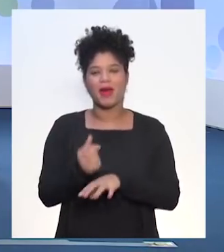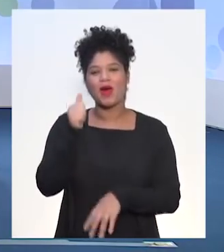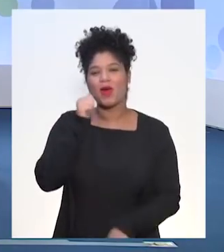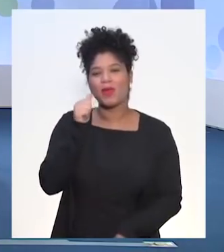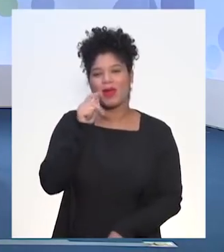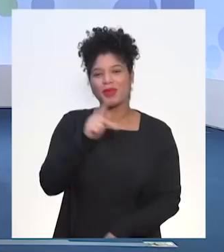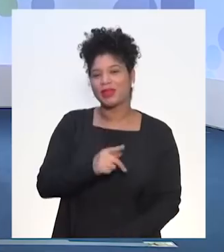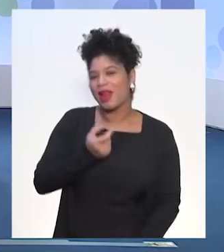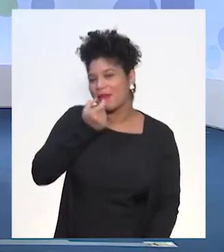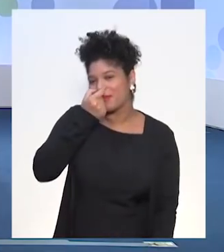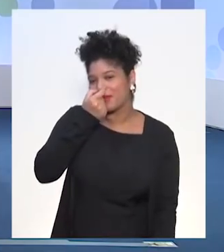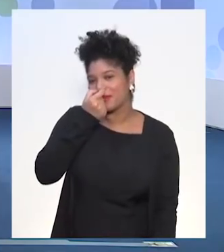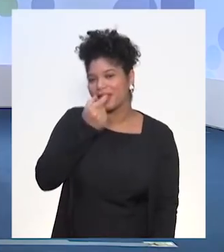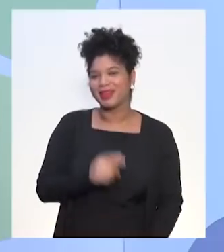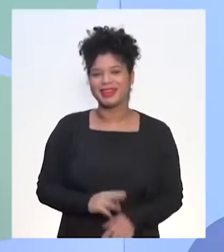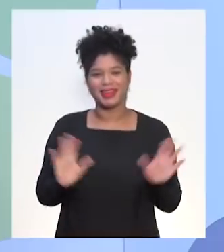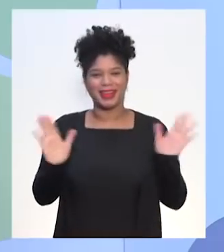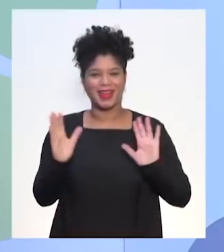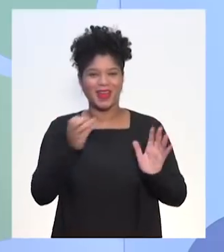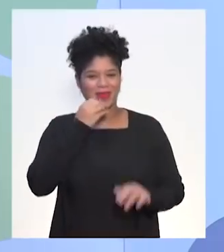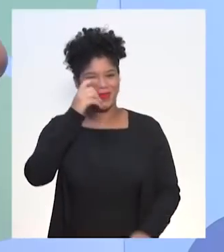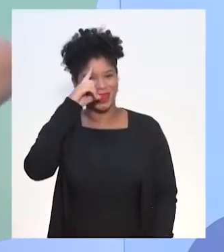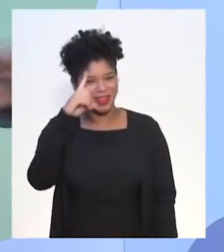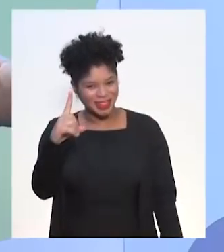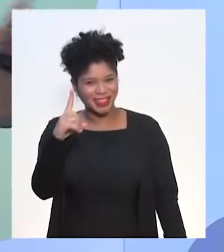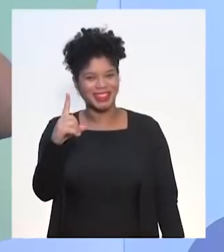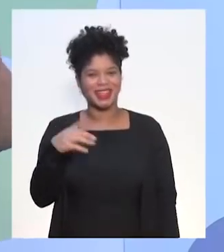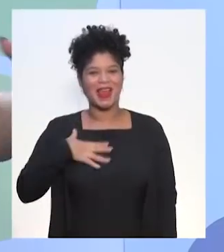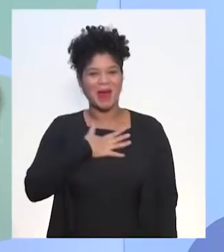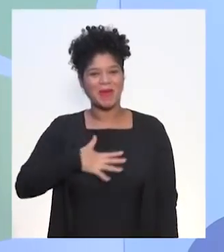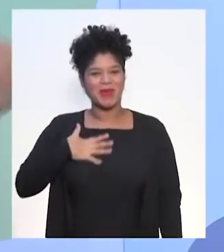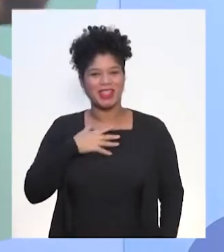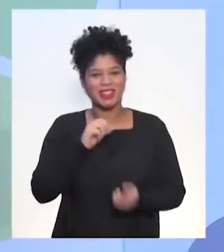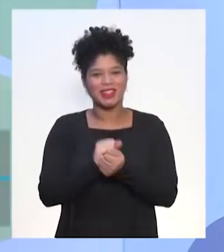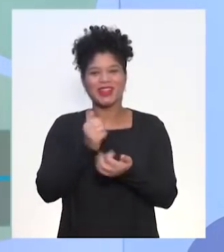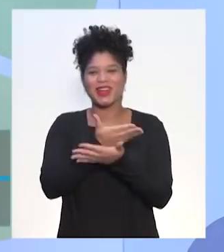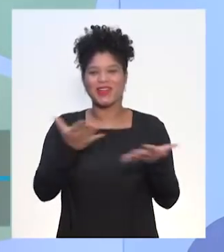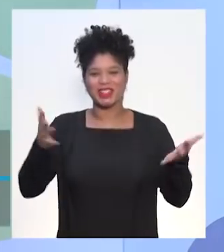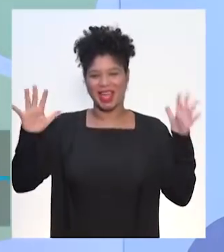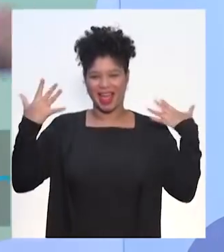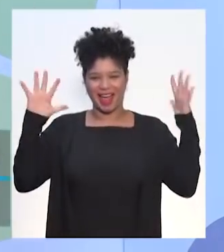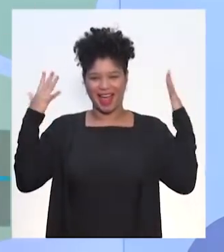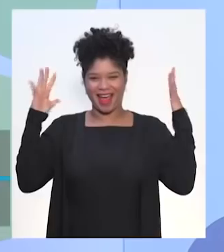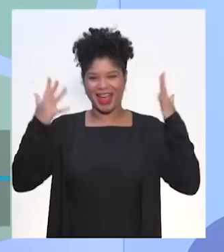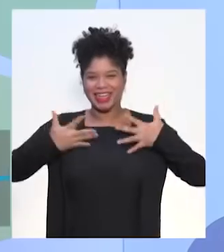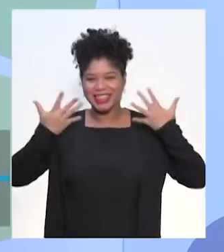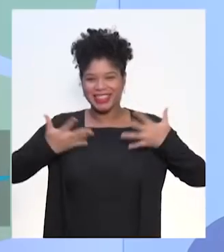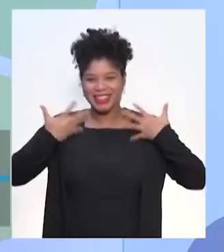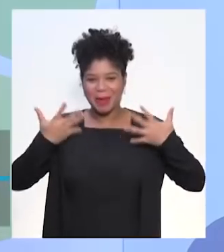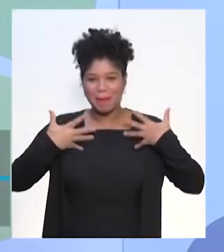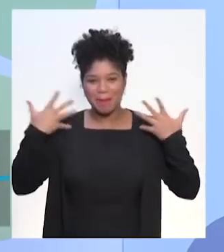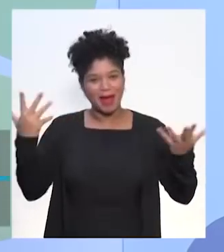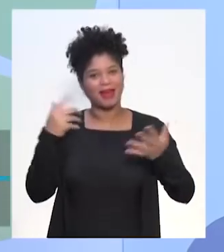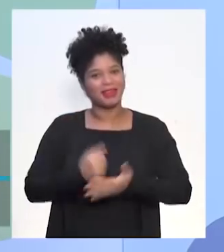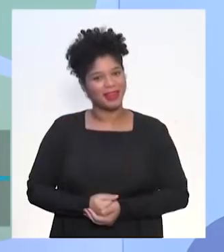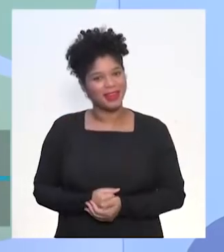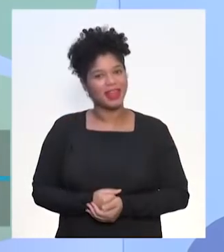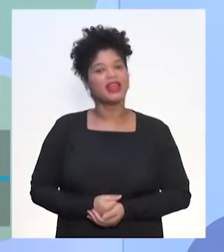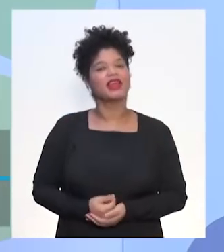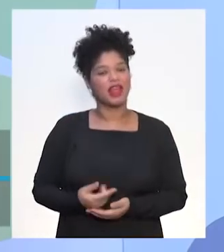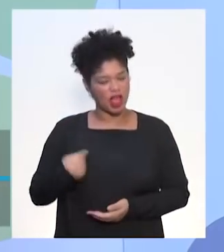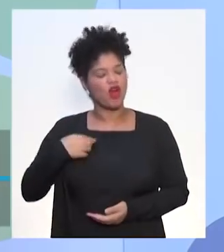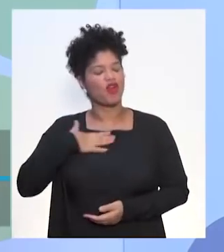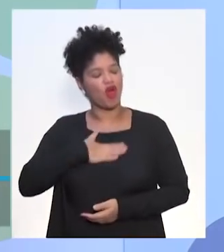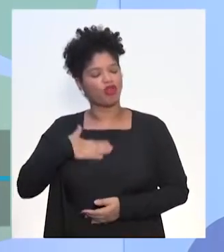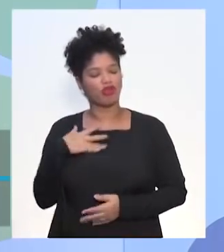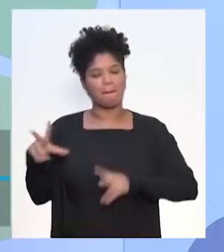de Sociologia. Tudo bem, Fabi? Tudo tranquilo, é sempre um prazer estar com vocês aqui, ó, com energia lá no alto. E hoje, né, assuntos polêmicos, a gente gosta